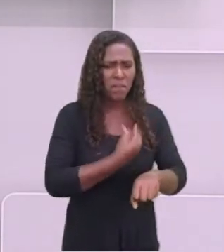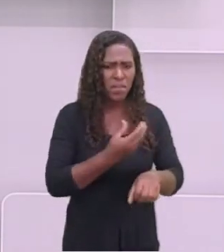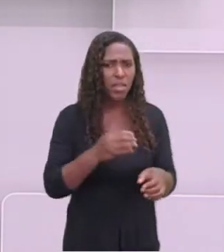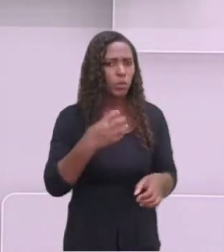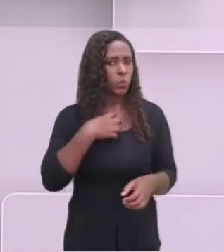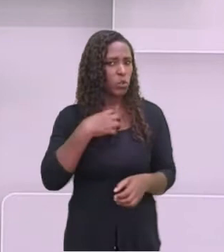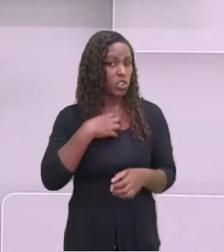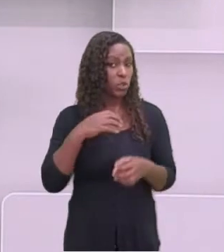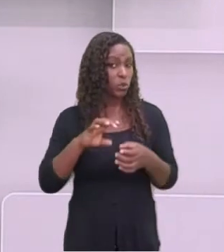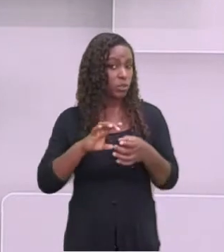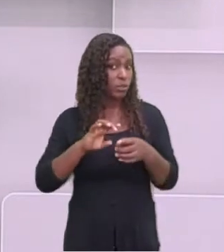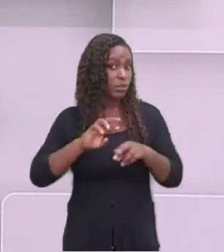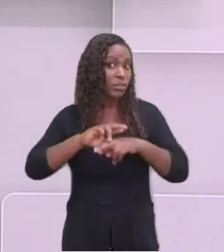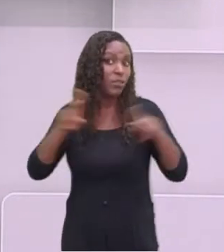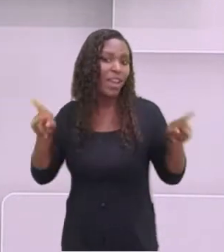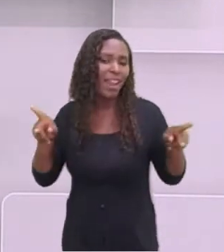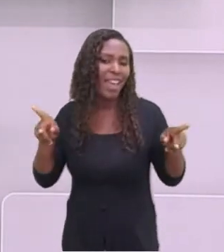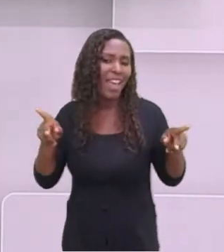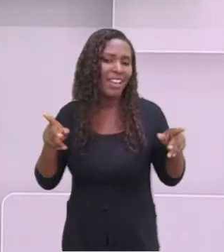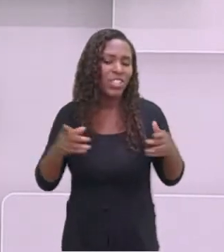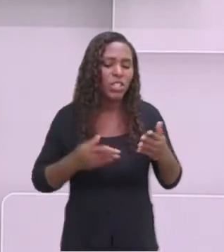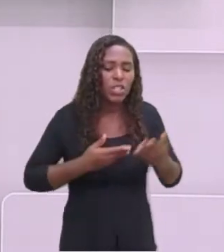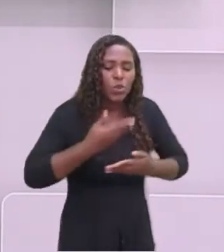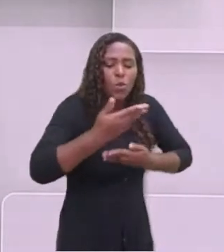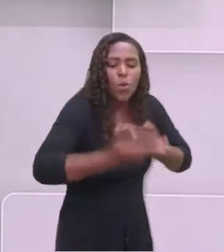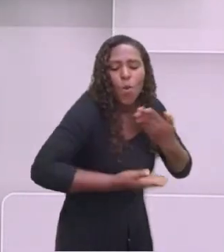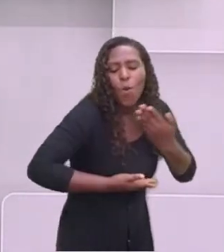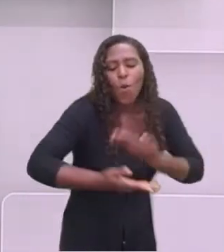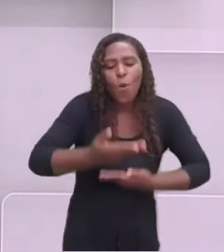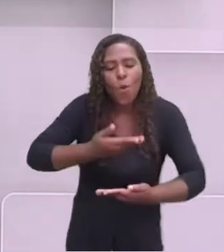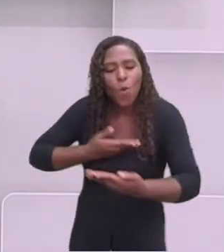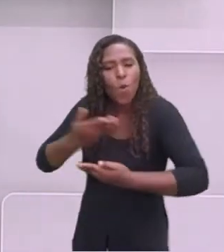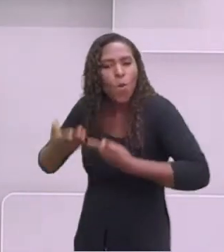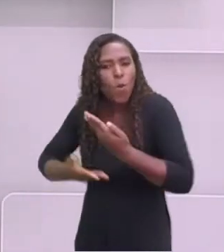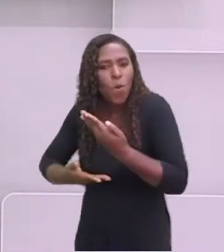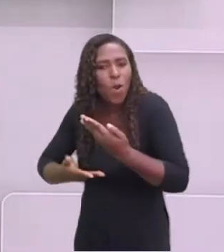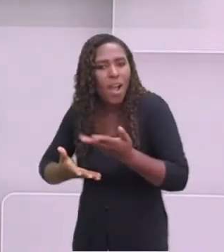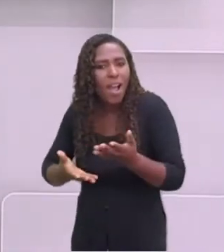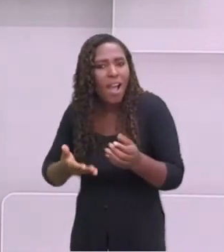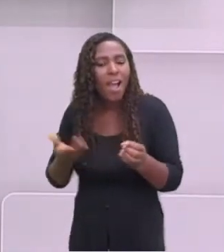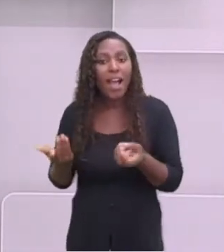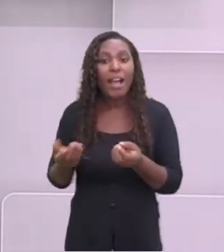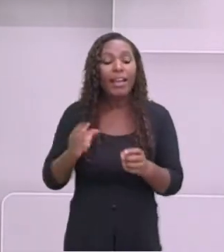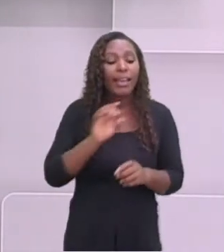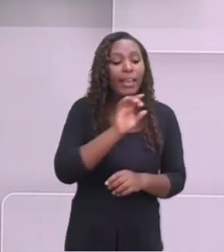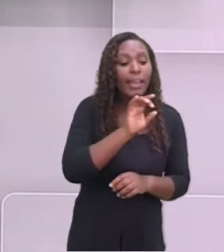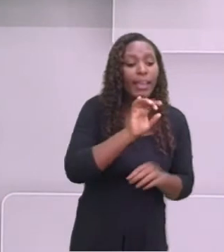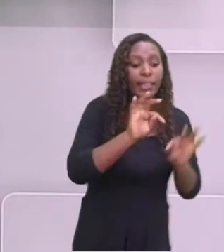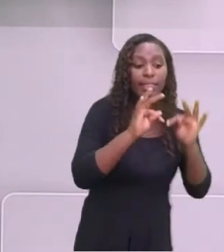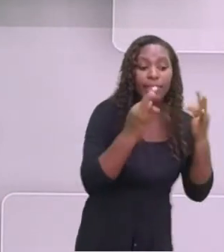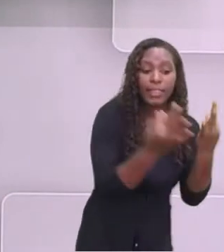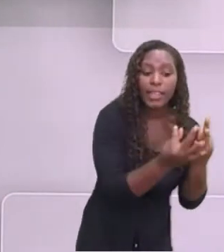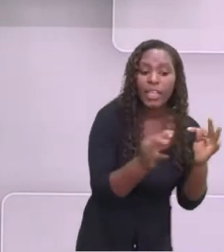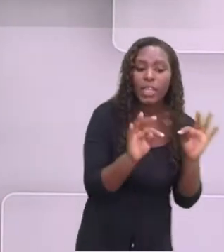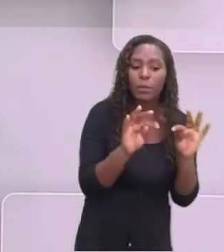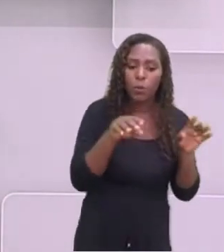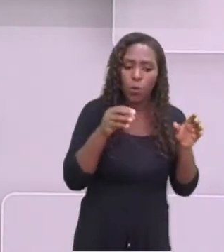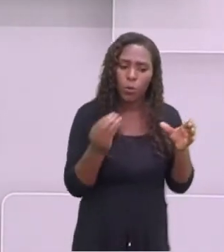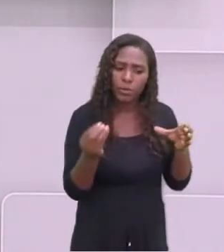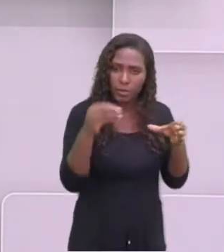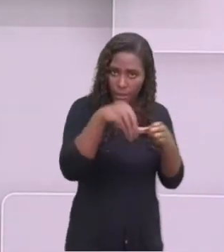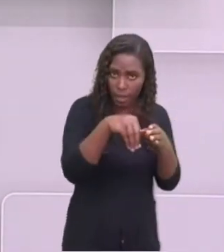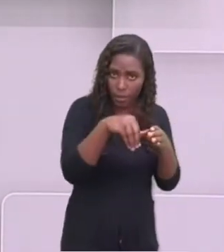A gestão era coletivista, baseada na cooperação entre os membros de uma mesma tribo,